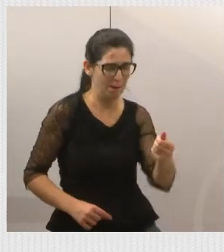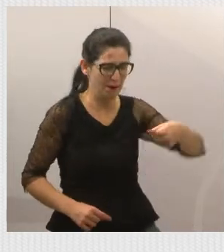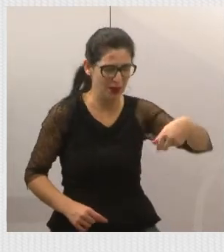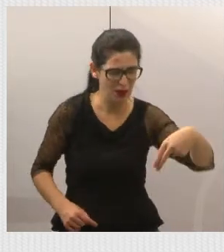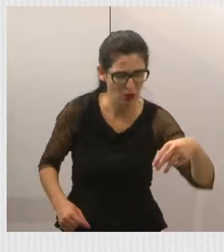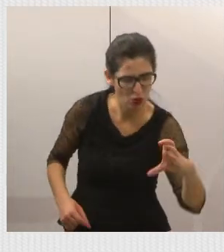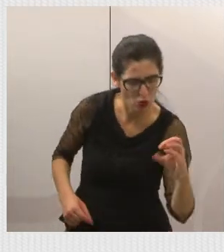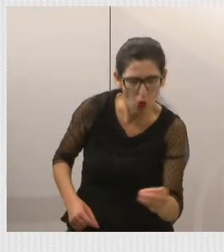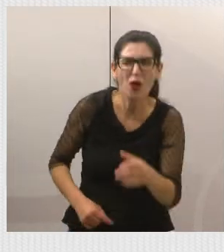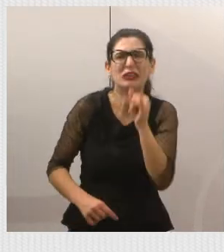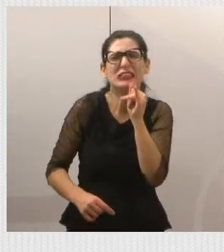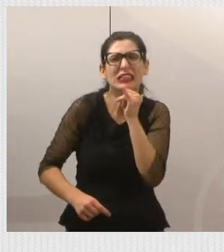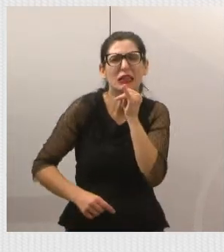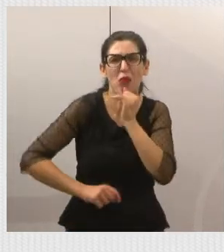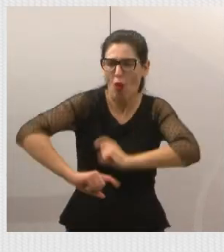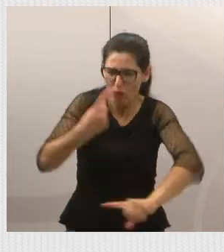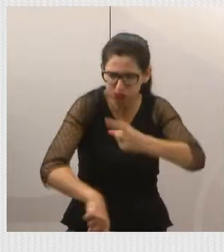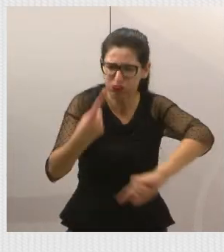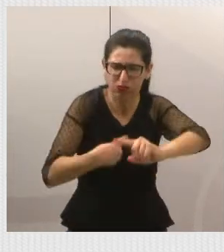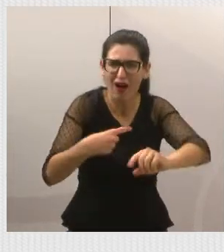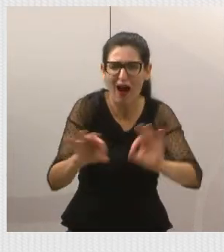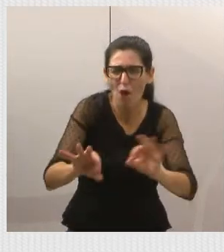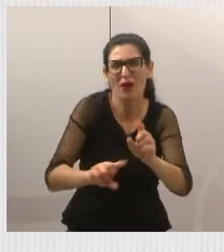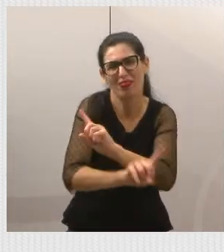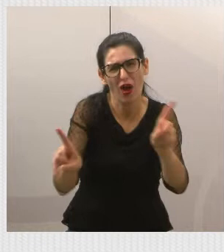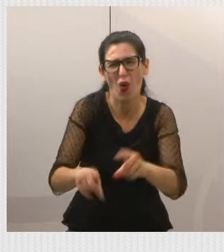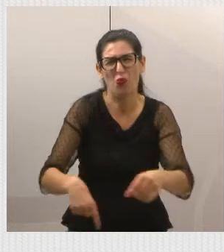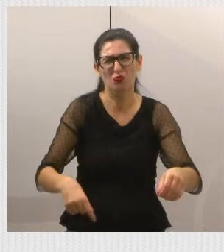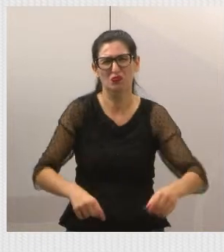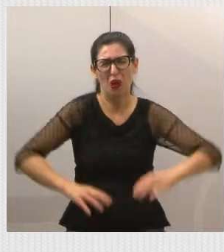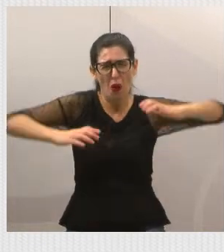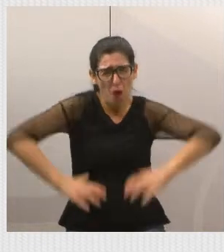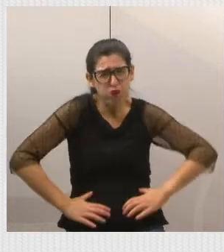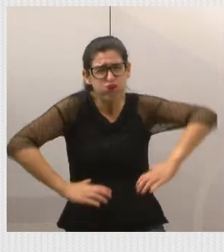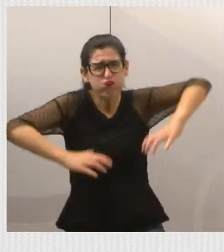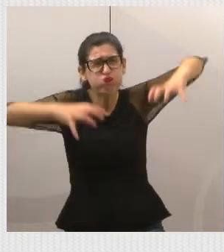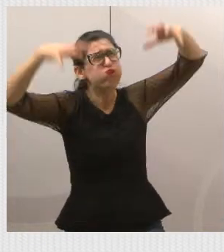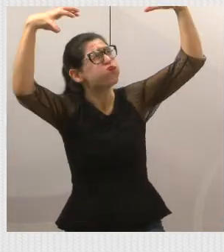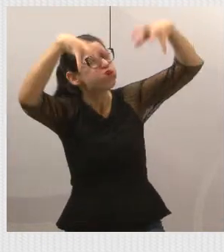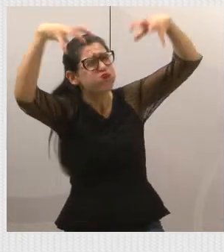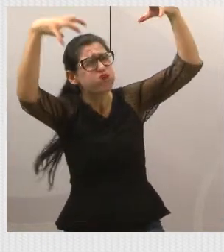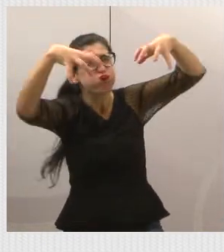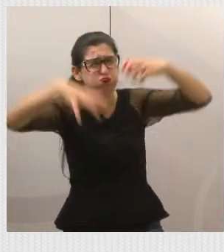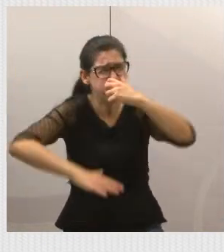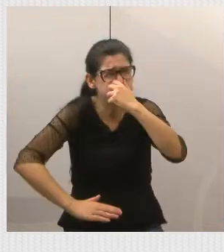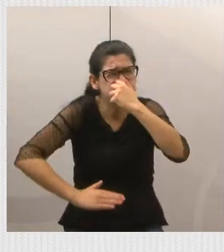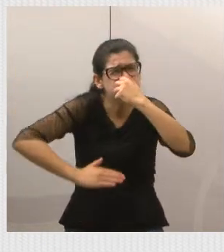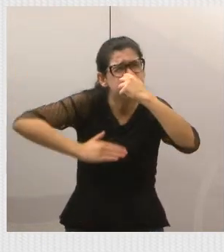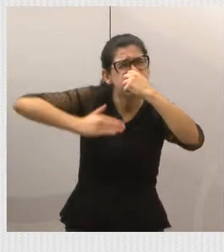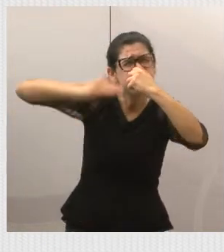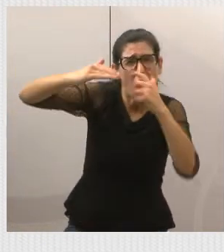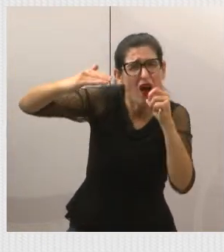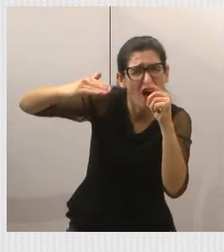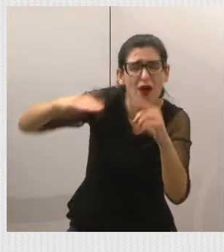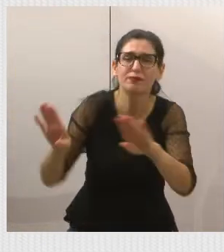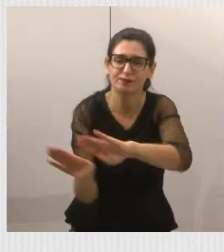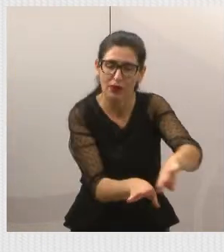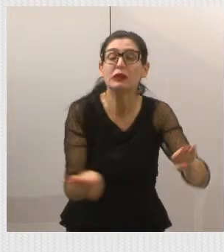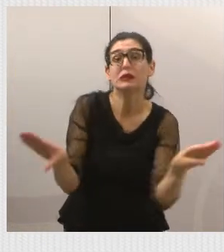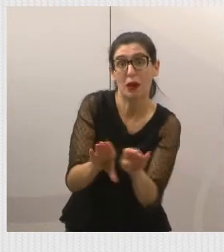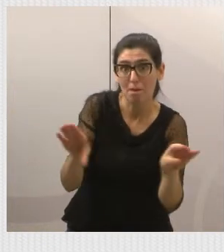na região do Emília, Vila Ita, toda aquela região oeste da cidade. E também a terceira